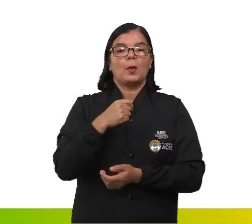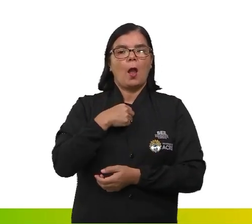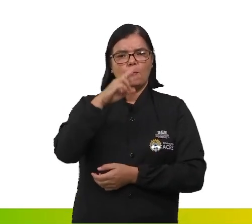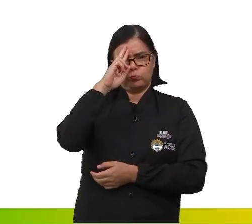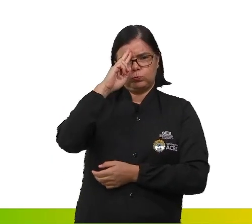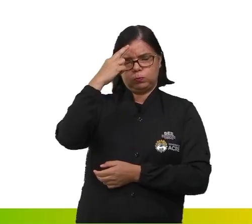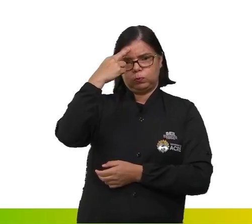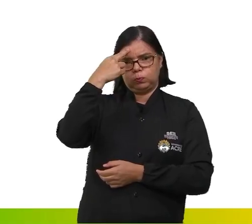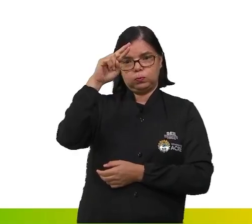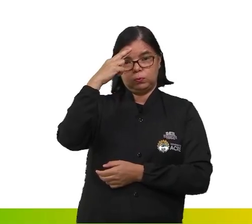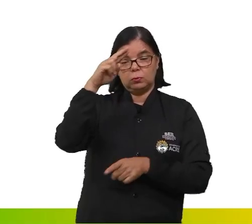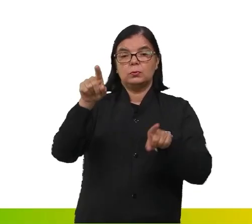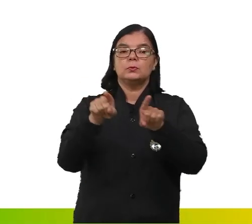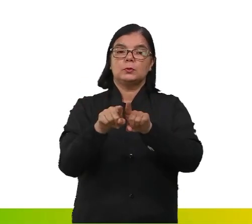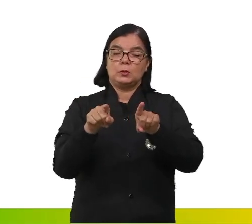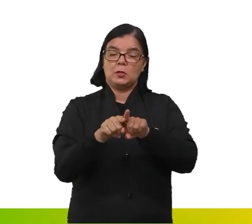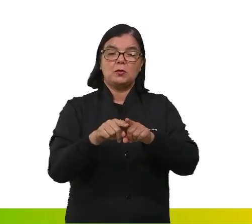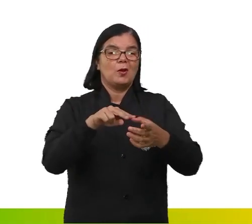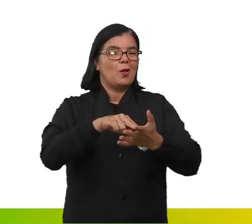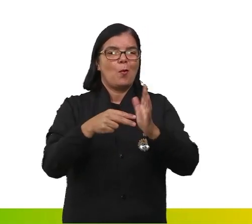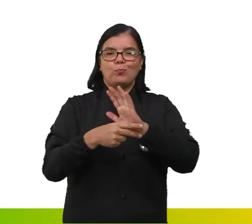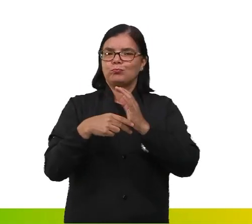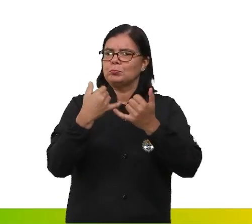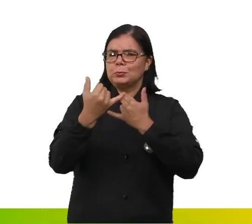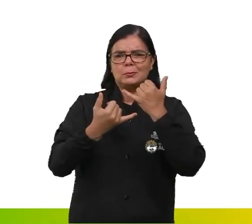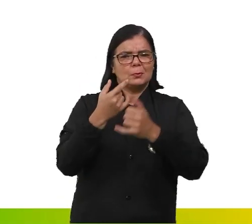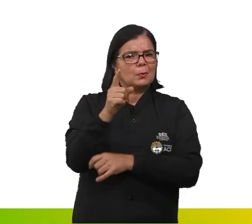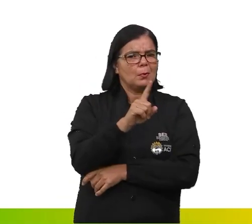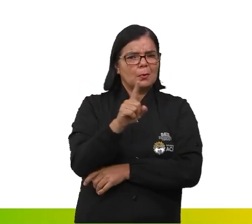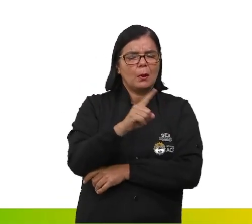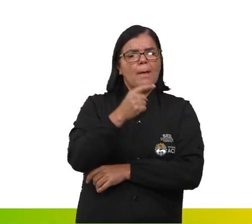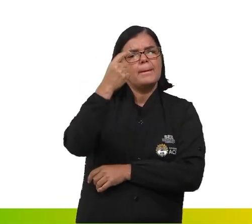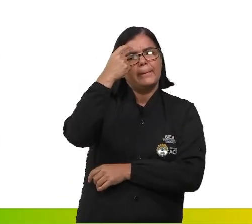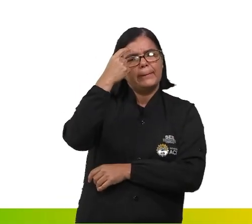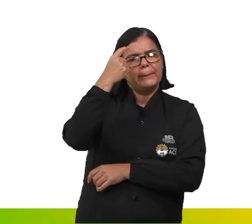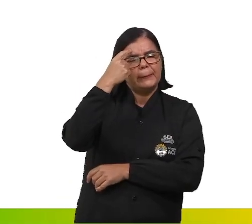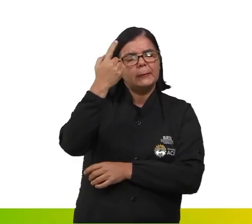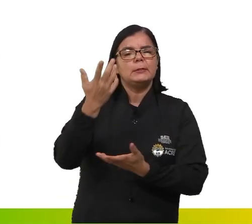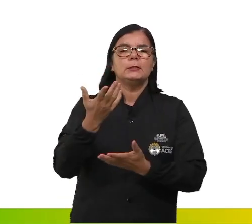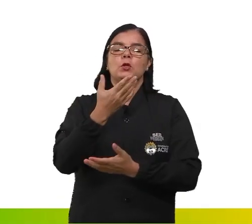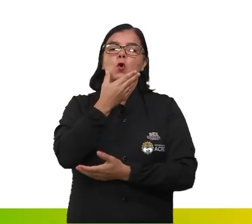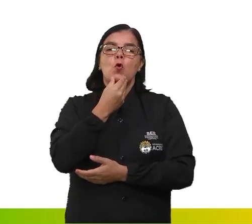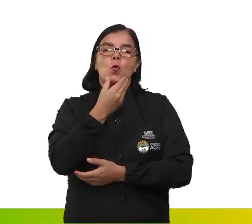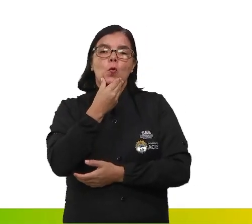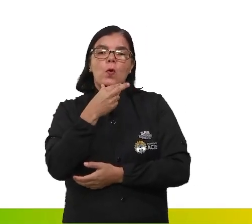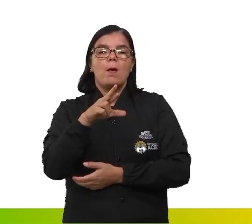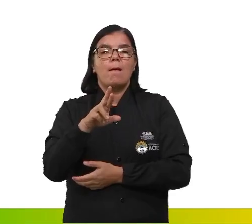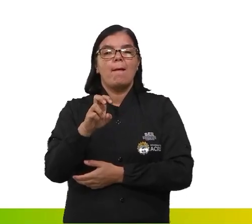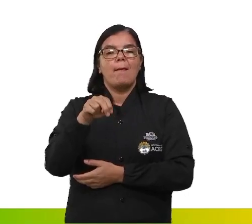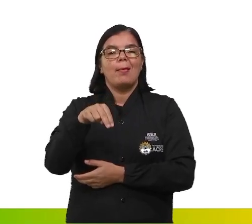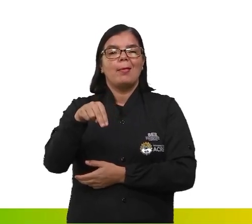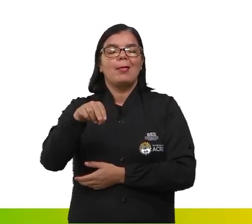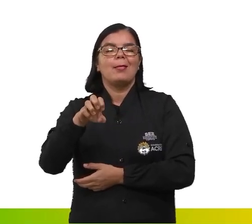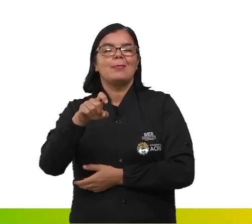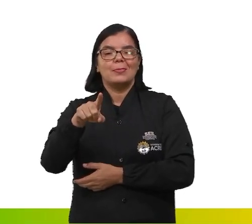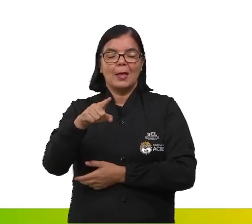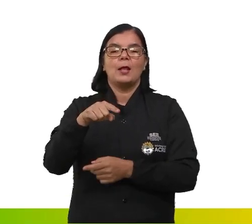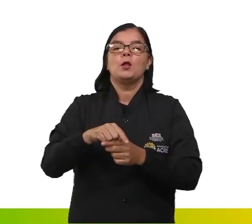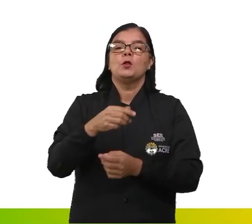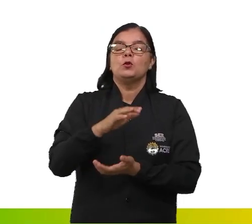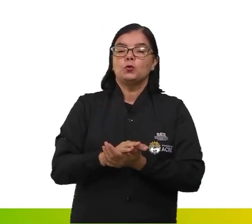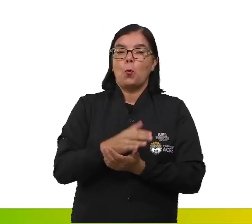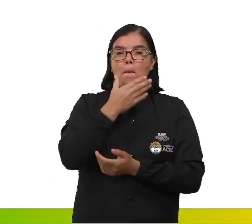racionalismo cartesiano. Isso não é brincadeira. Imagina, o René Descartes é considerado um dos pais